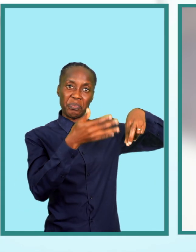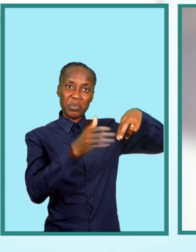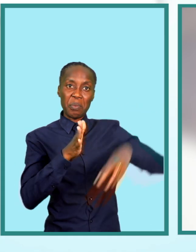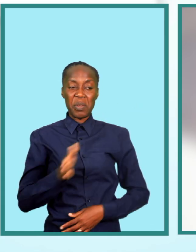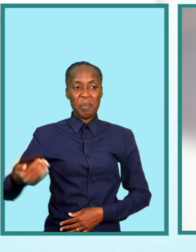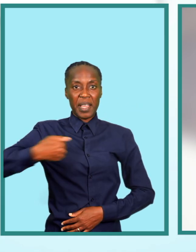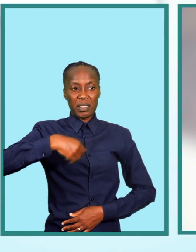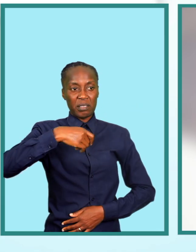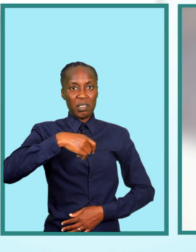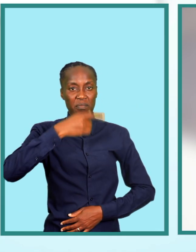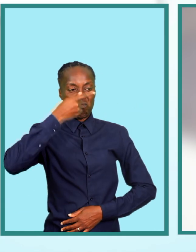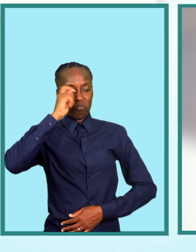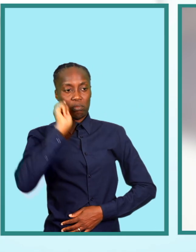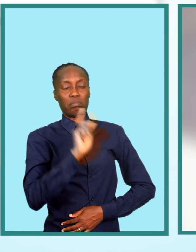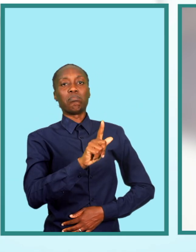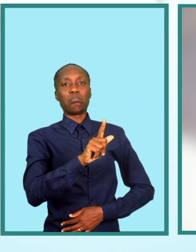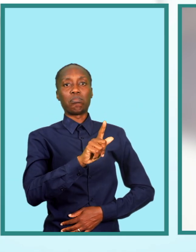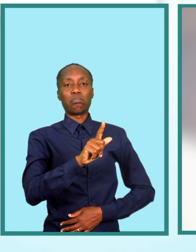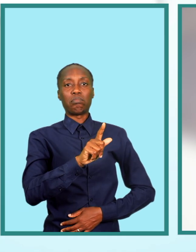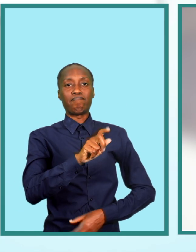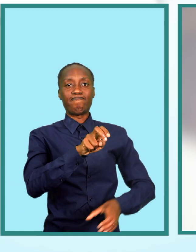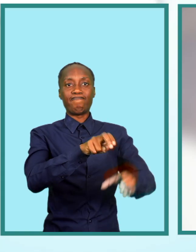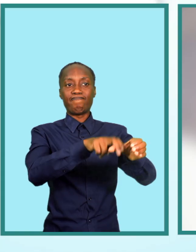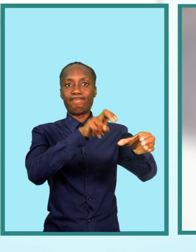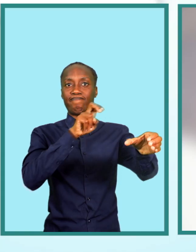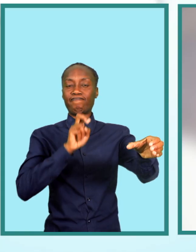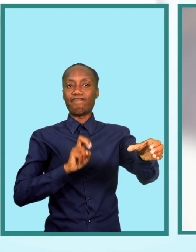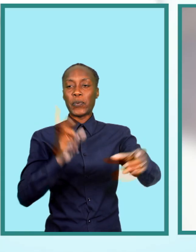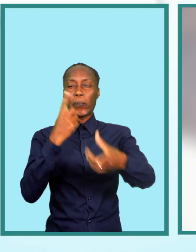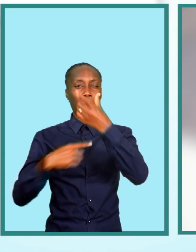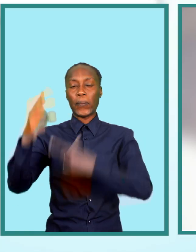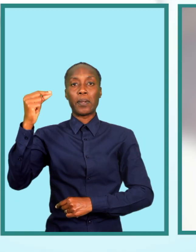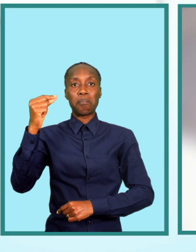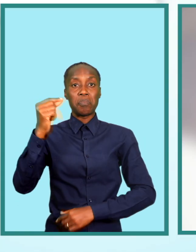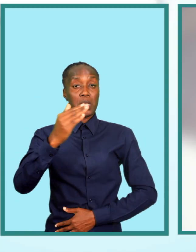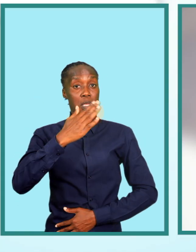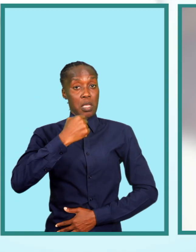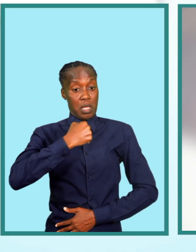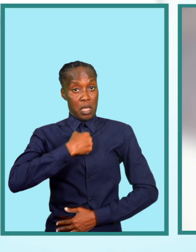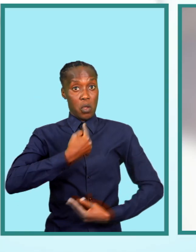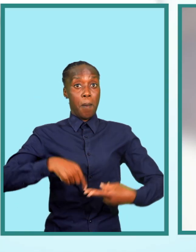deixar. Então, depois de um tempo,